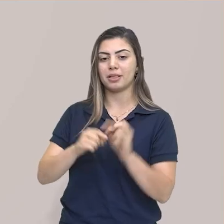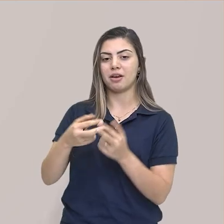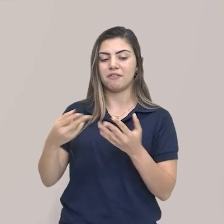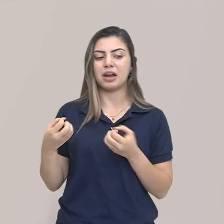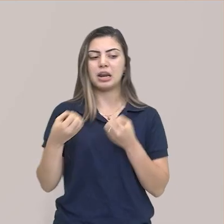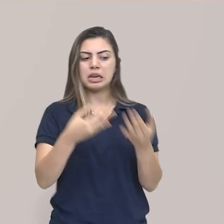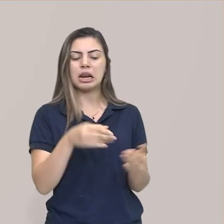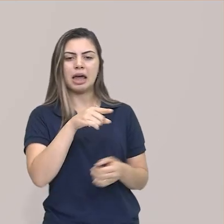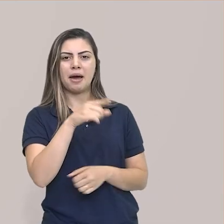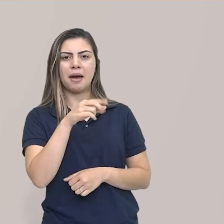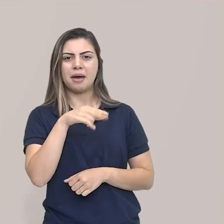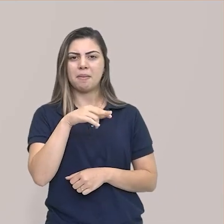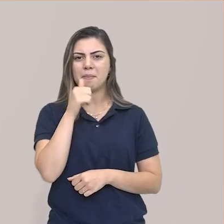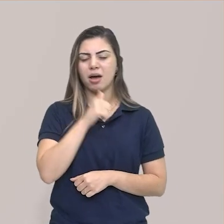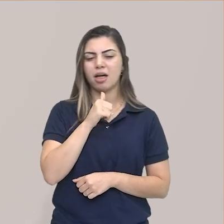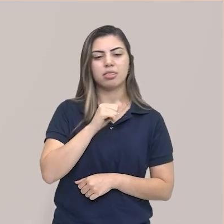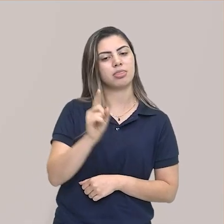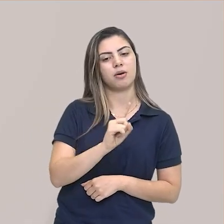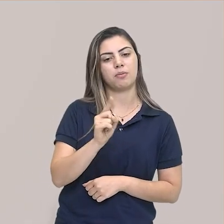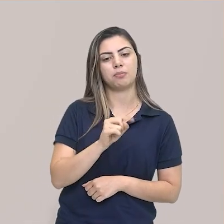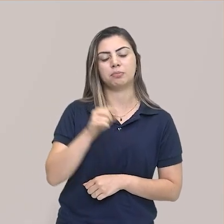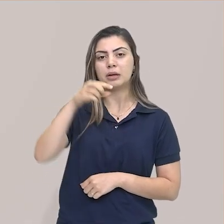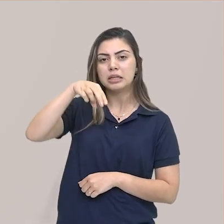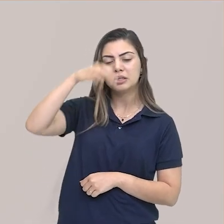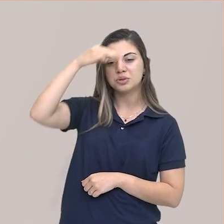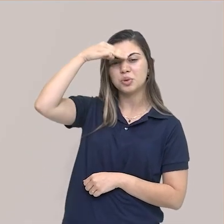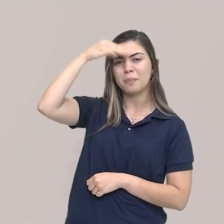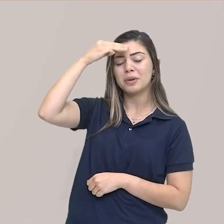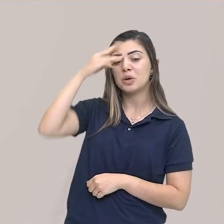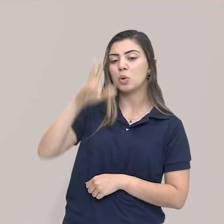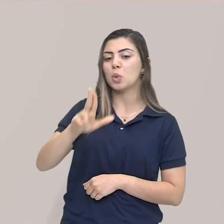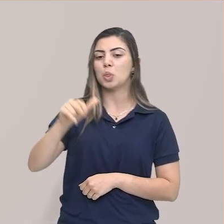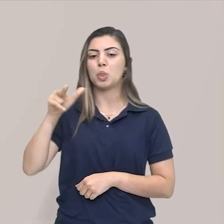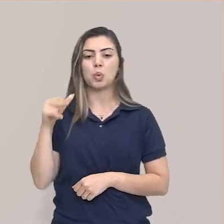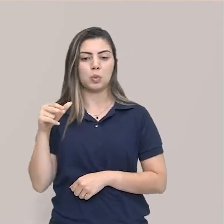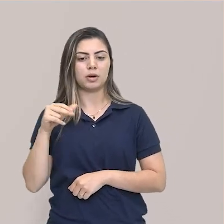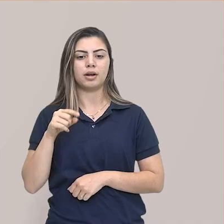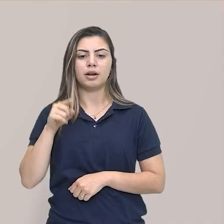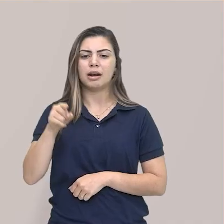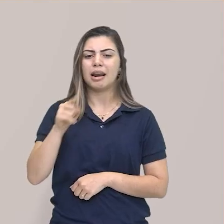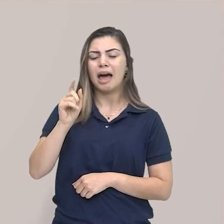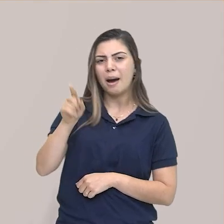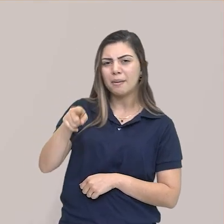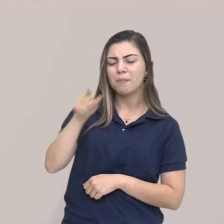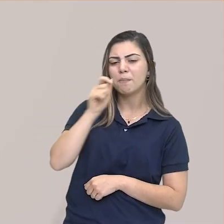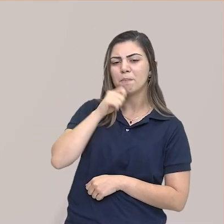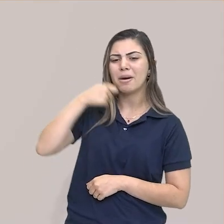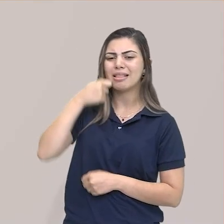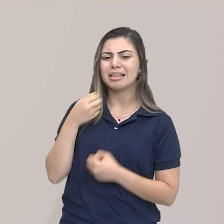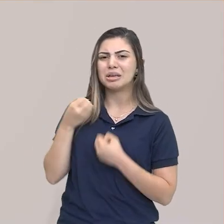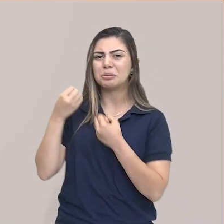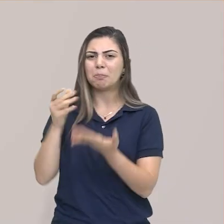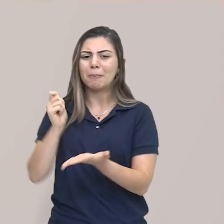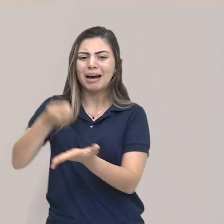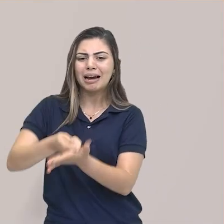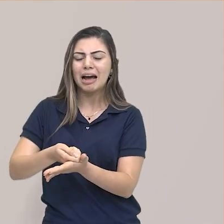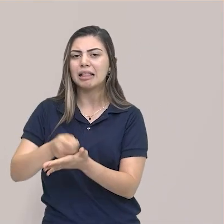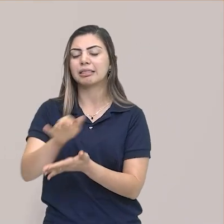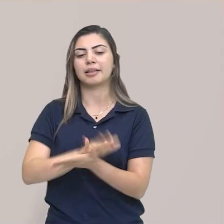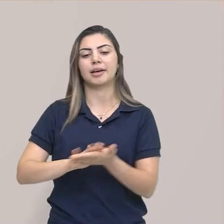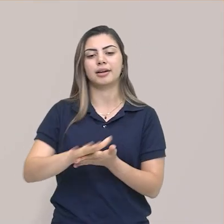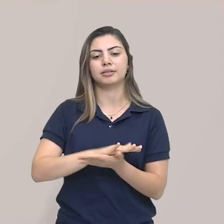à minha irmã? Não. A meu sobrinho? Jamais. Será paga a conta do padeiro?